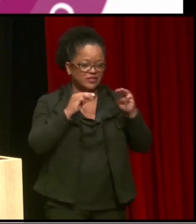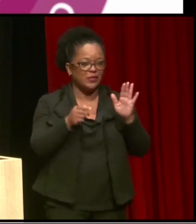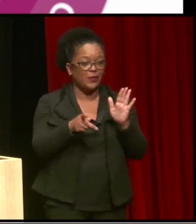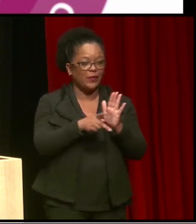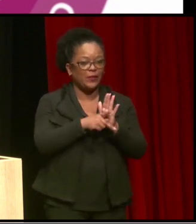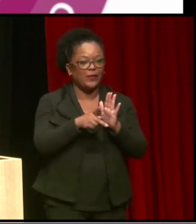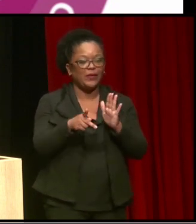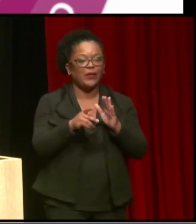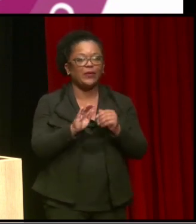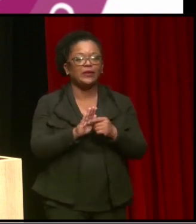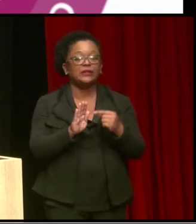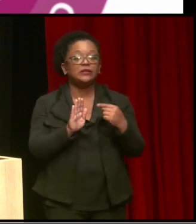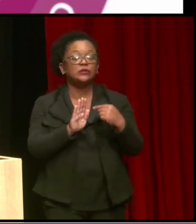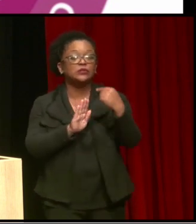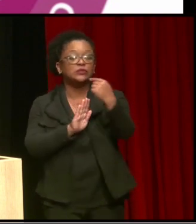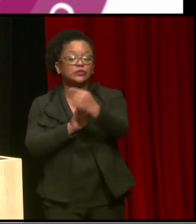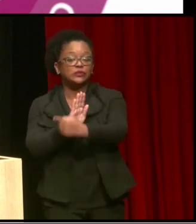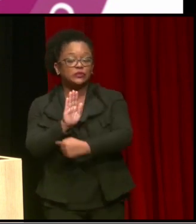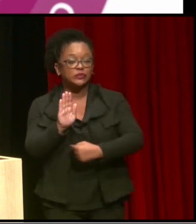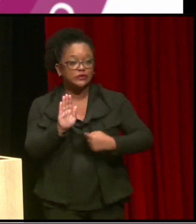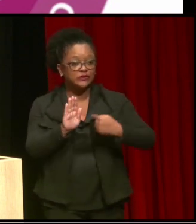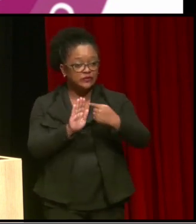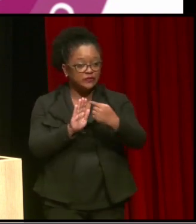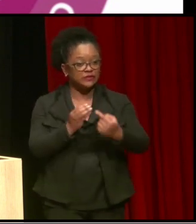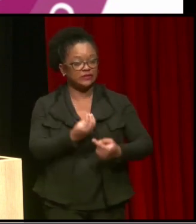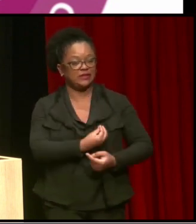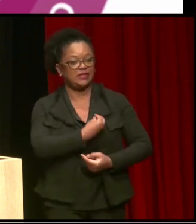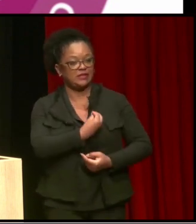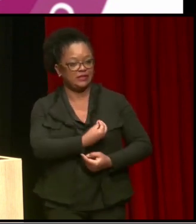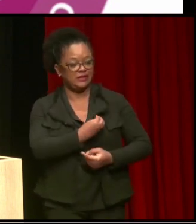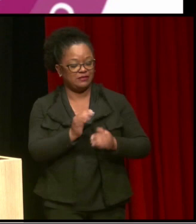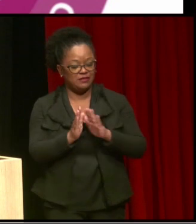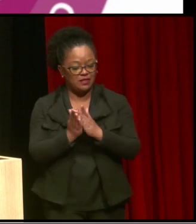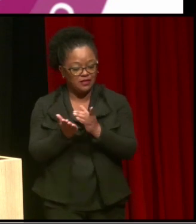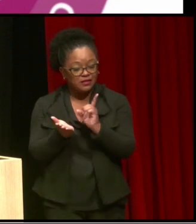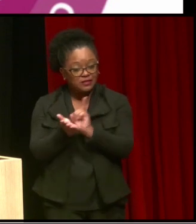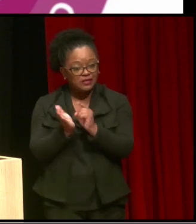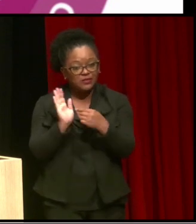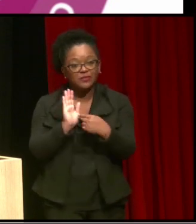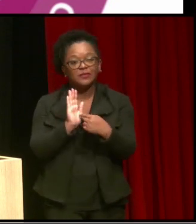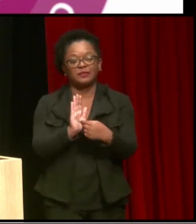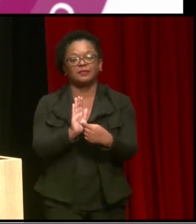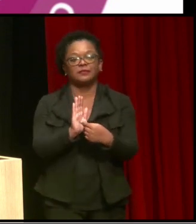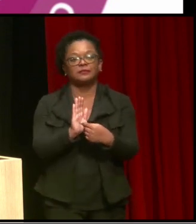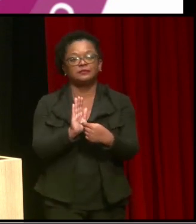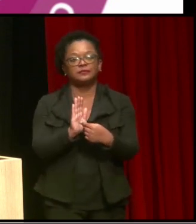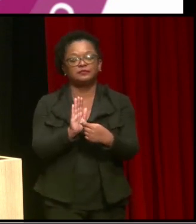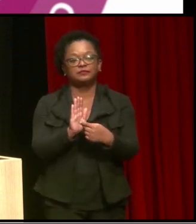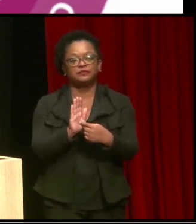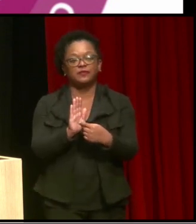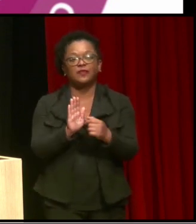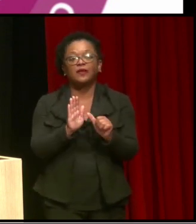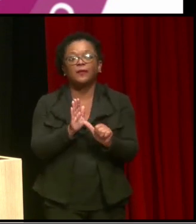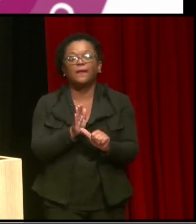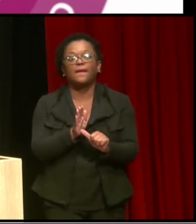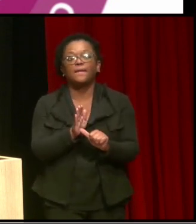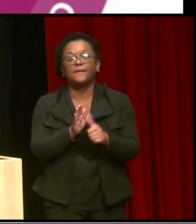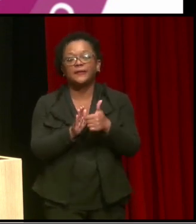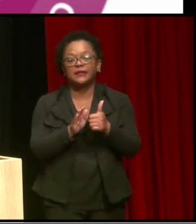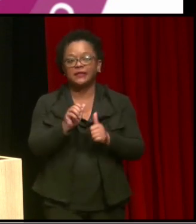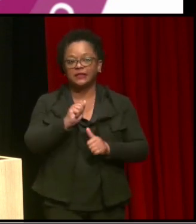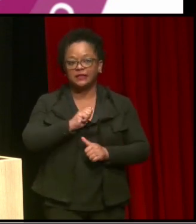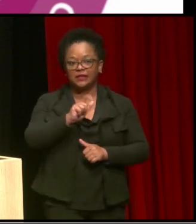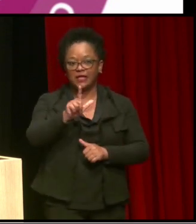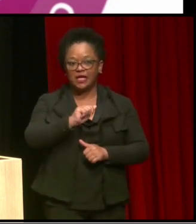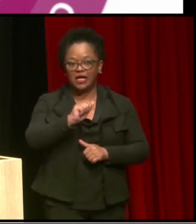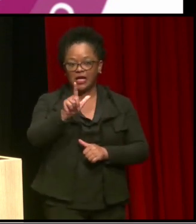vida da Bíblia é um pouquinho diferente, ele é um ciclo contínuo, né? Primeira parte é essa cor azul, onde está